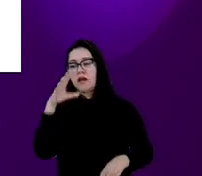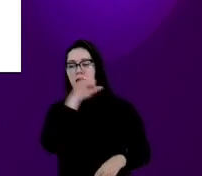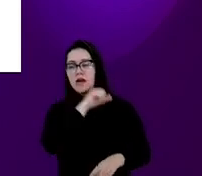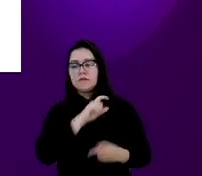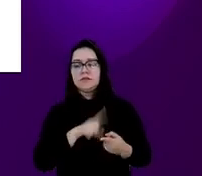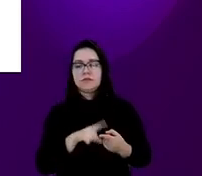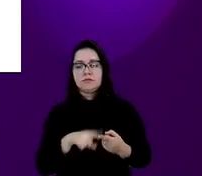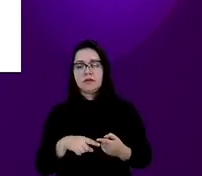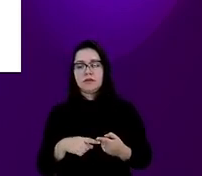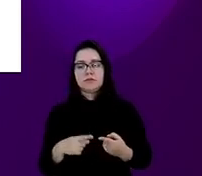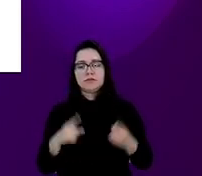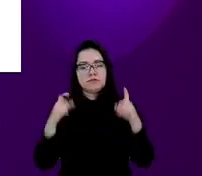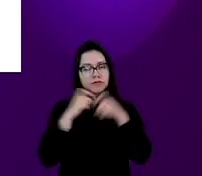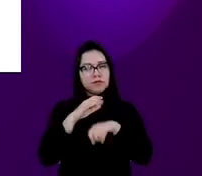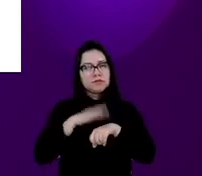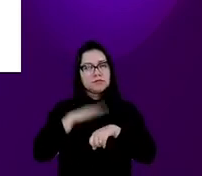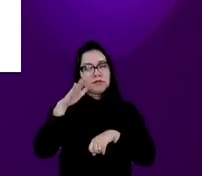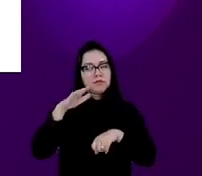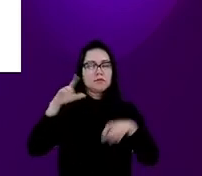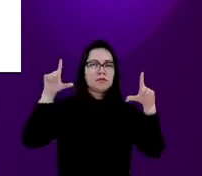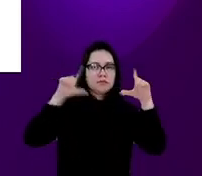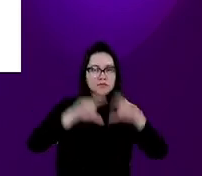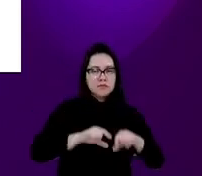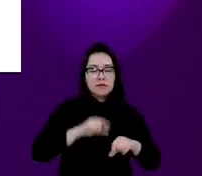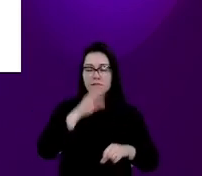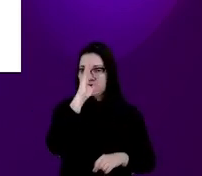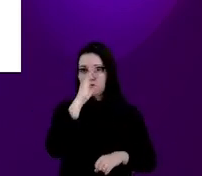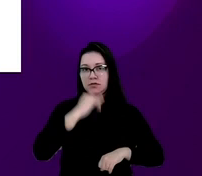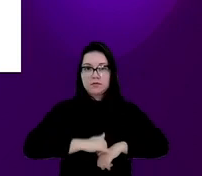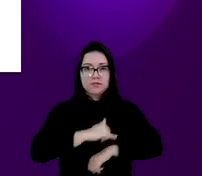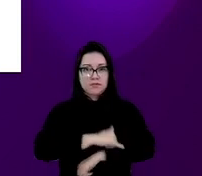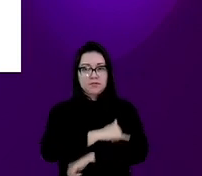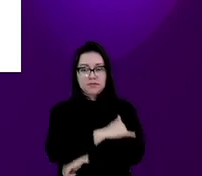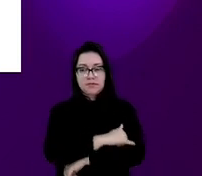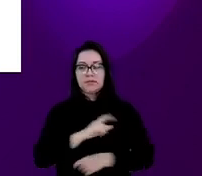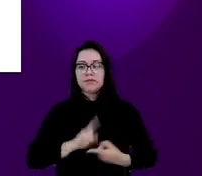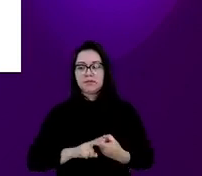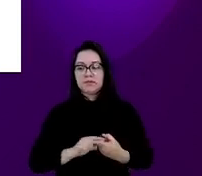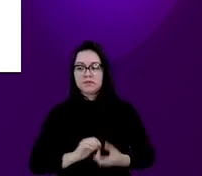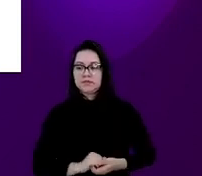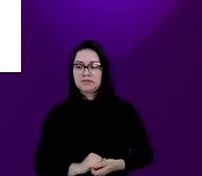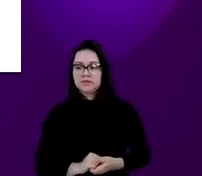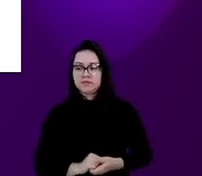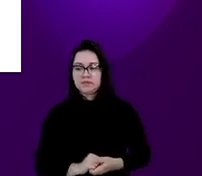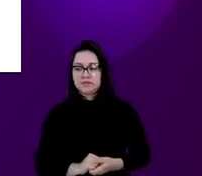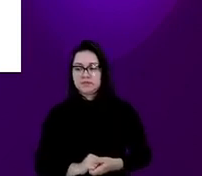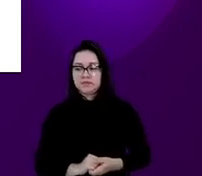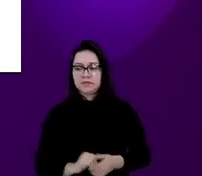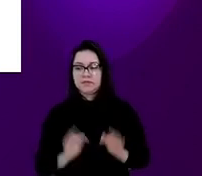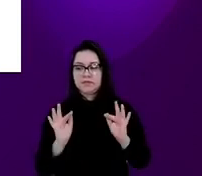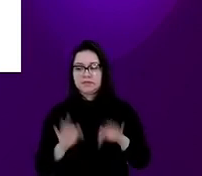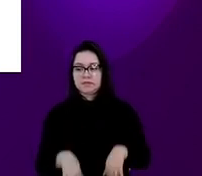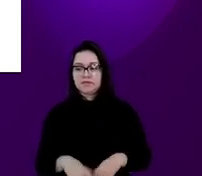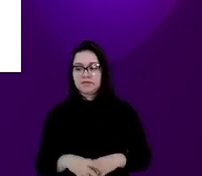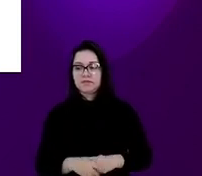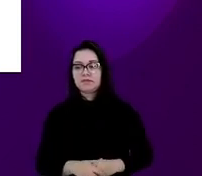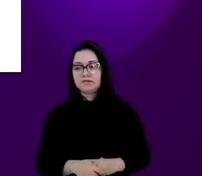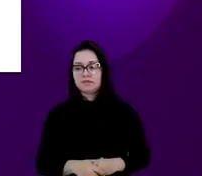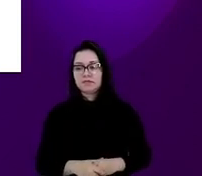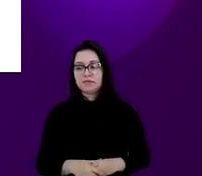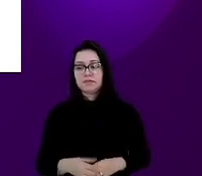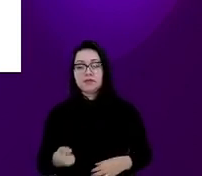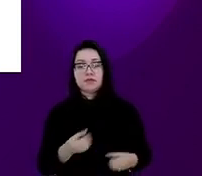menos complicações, e principalmente em pacientes obesas, quando a gente fala em tumor de endométrio. Para acabar, então, só em termos de